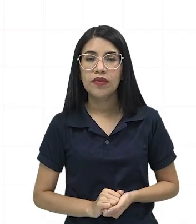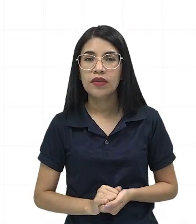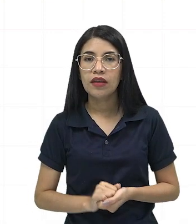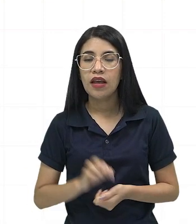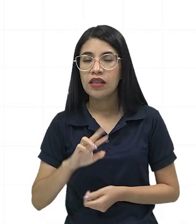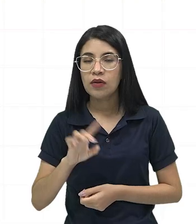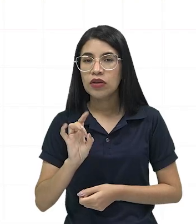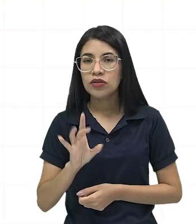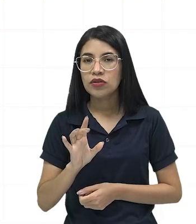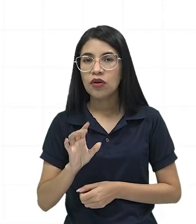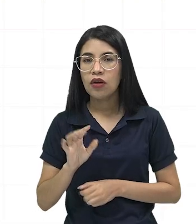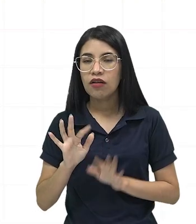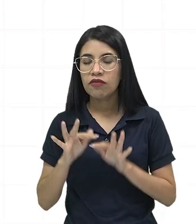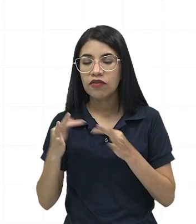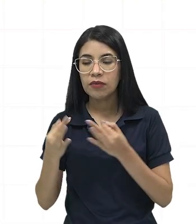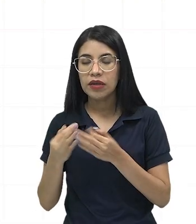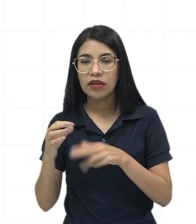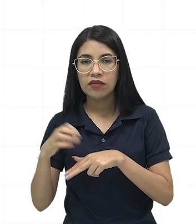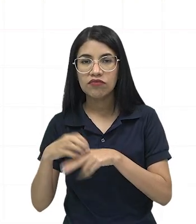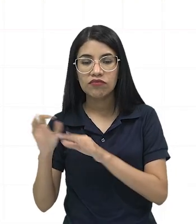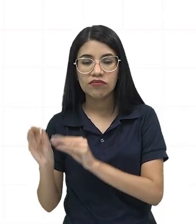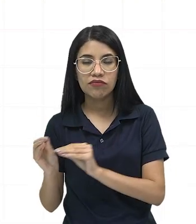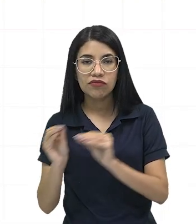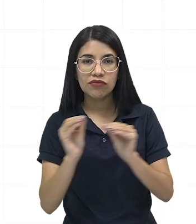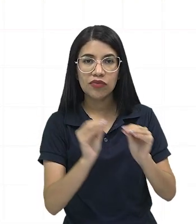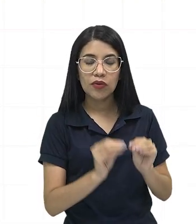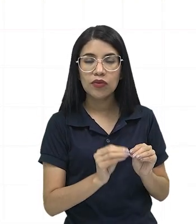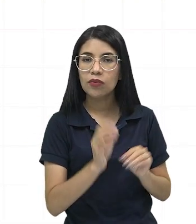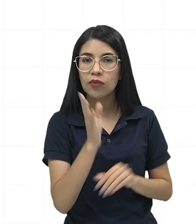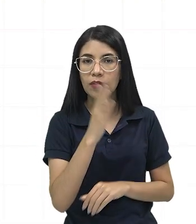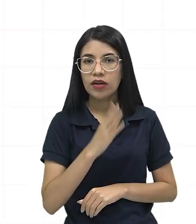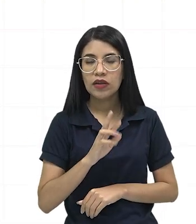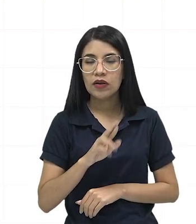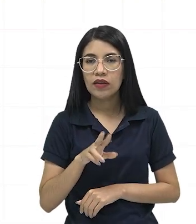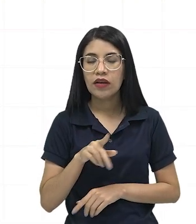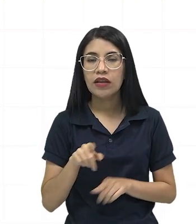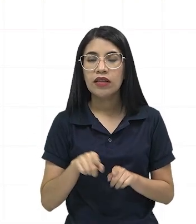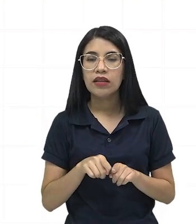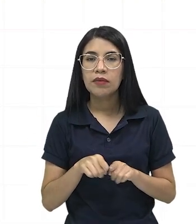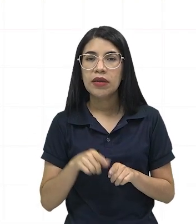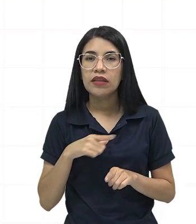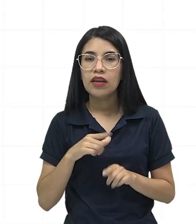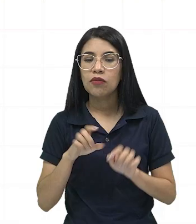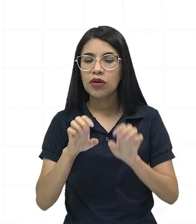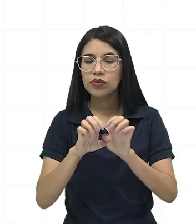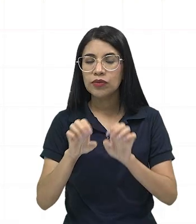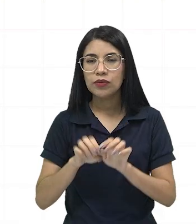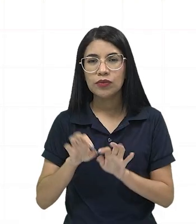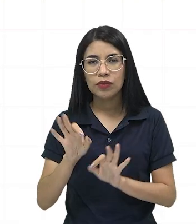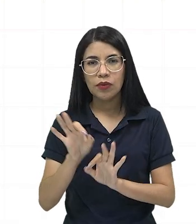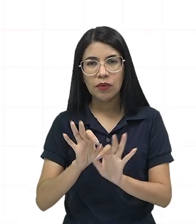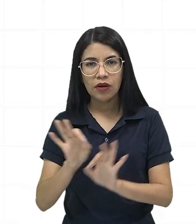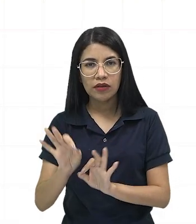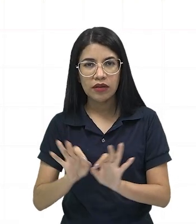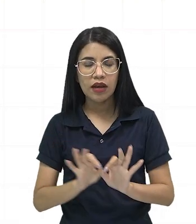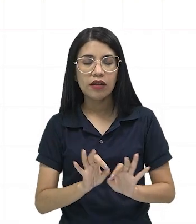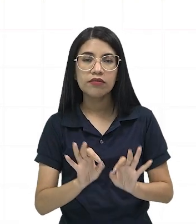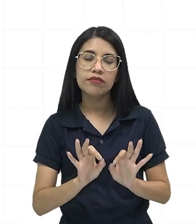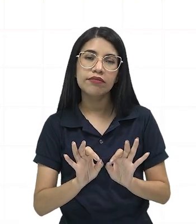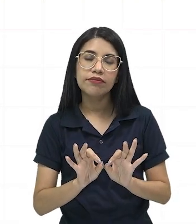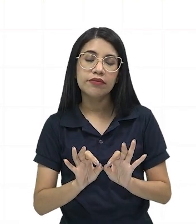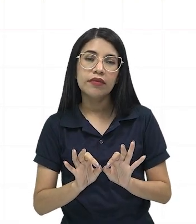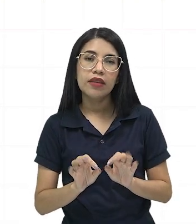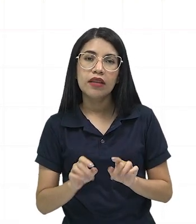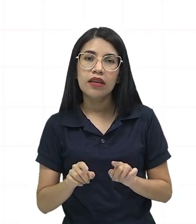só a vinda deles, você tem que pensar da seguinte forma, que quando eles vêm, por mais que eles criem uma estrutura toda aqui na